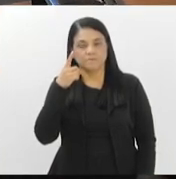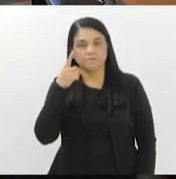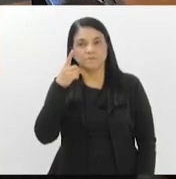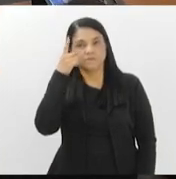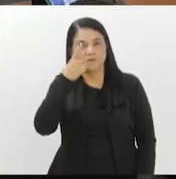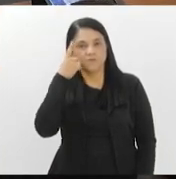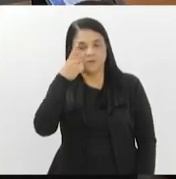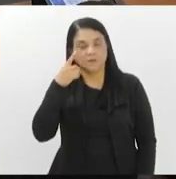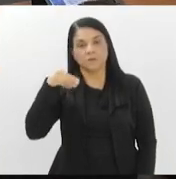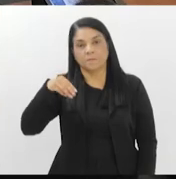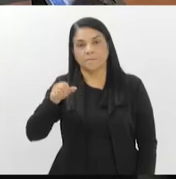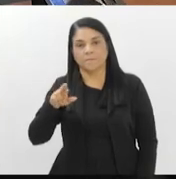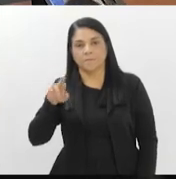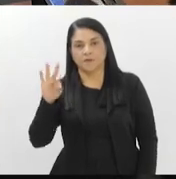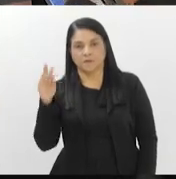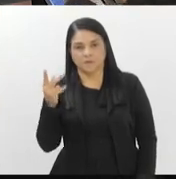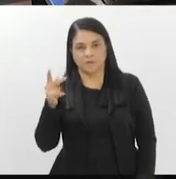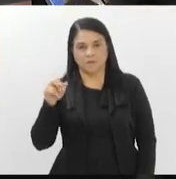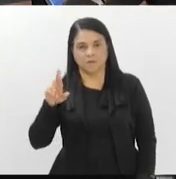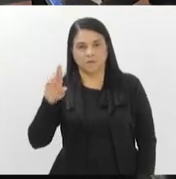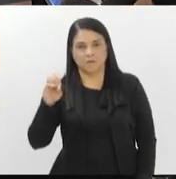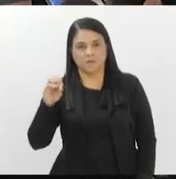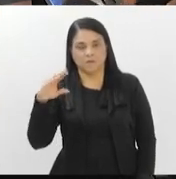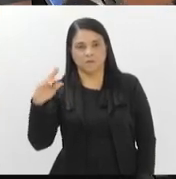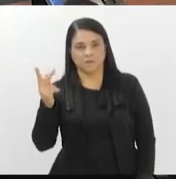Deputada Marta Rocha.